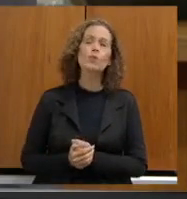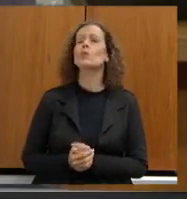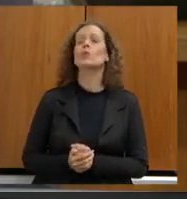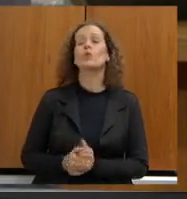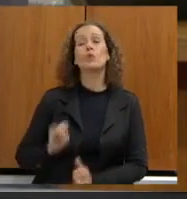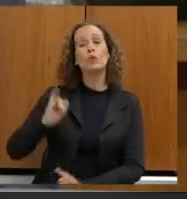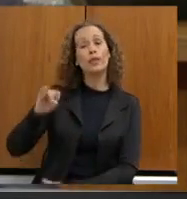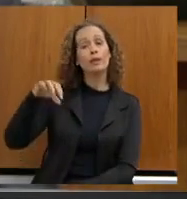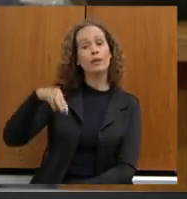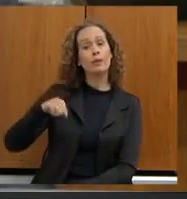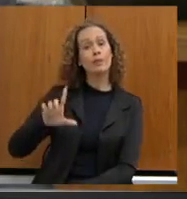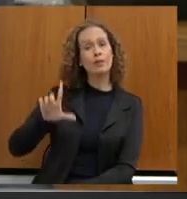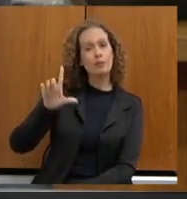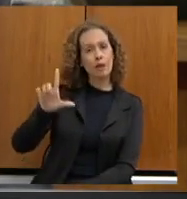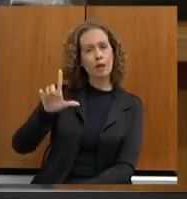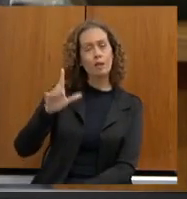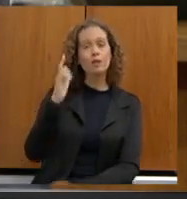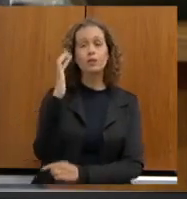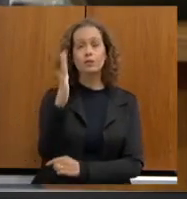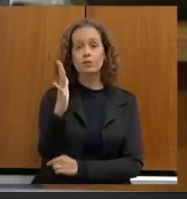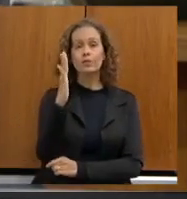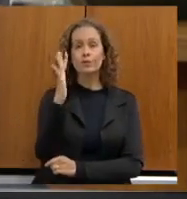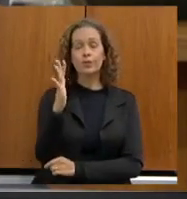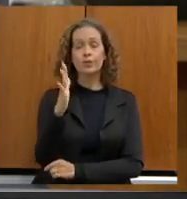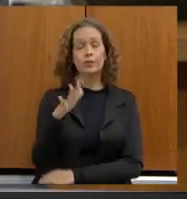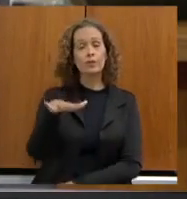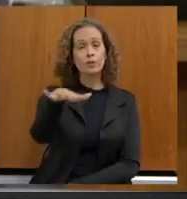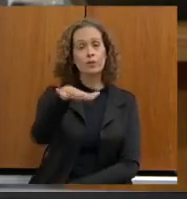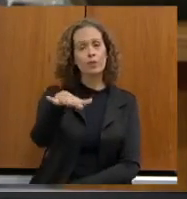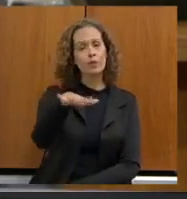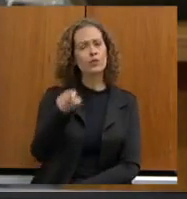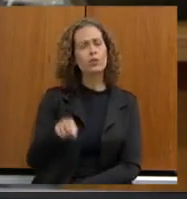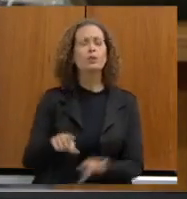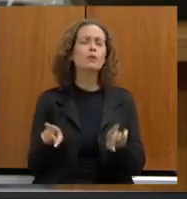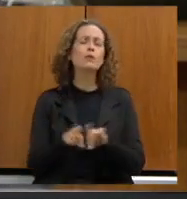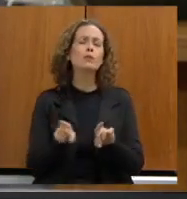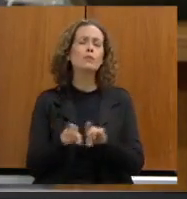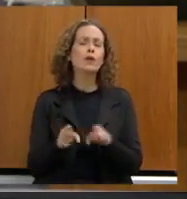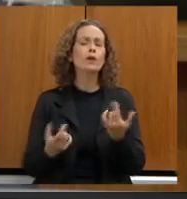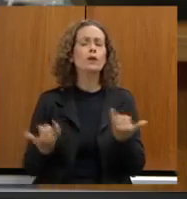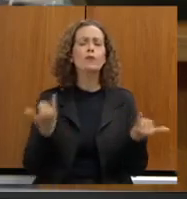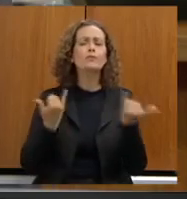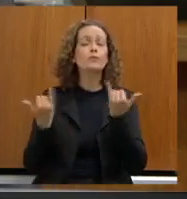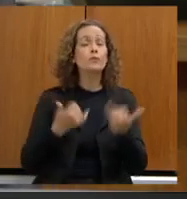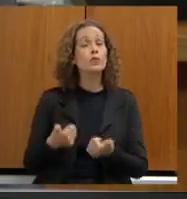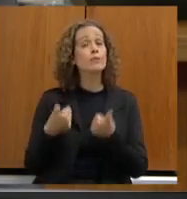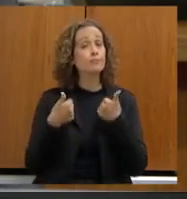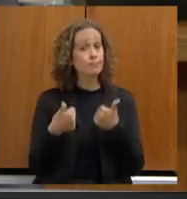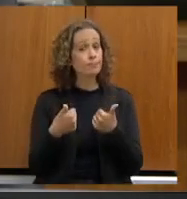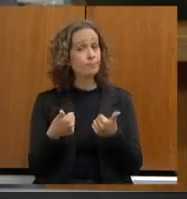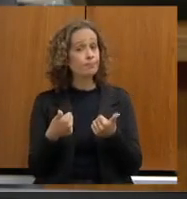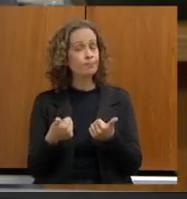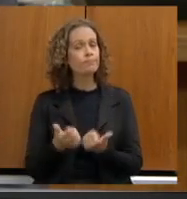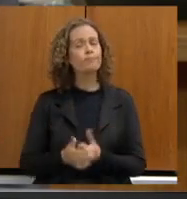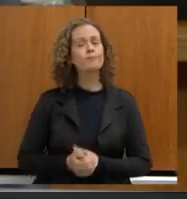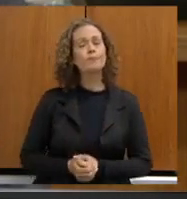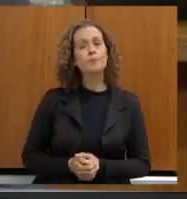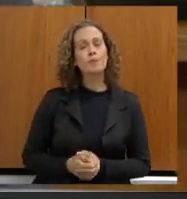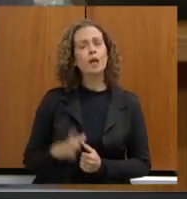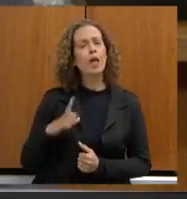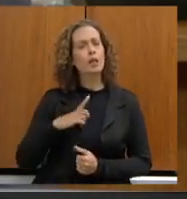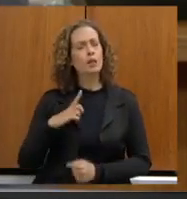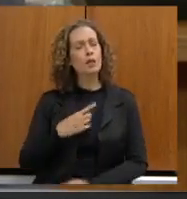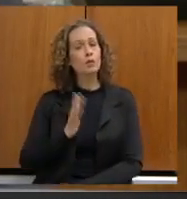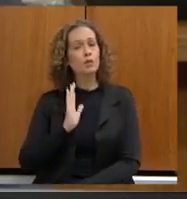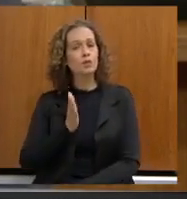legal em Ipatinga também é a notícia é positiva existe em